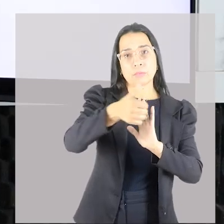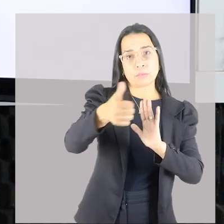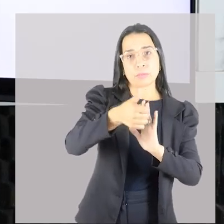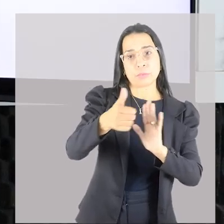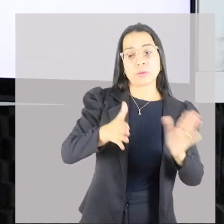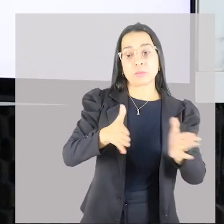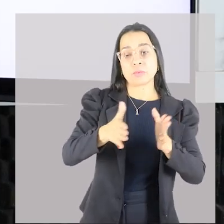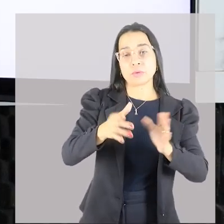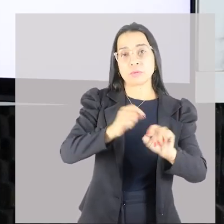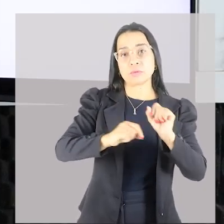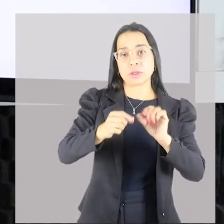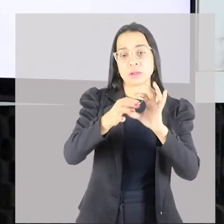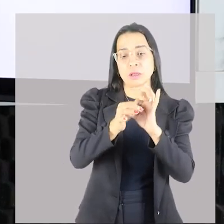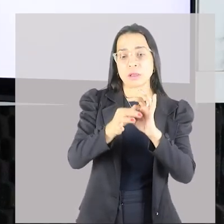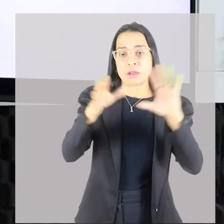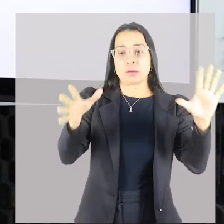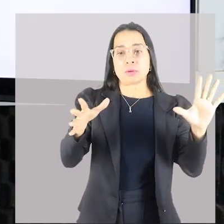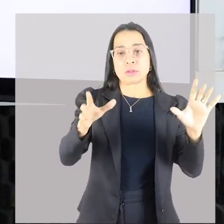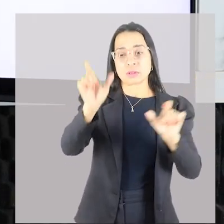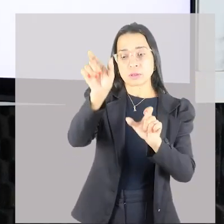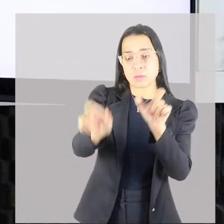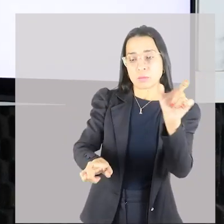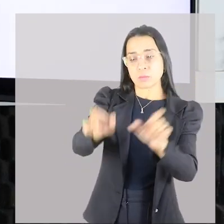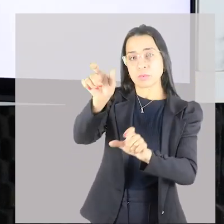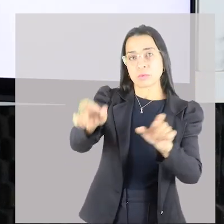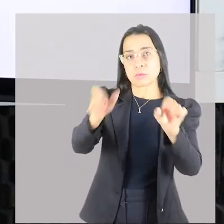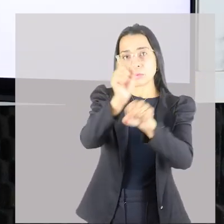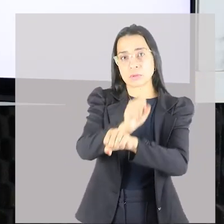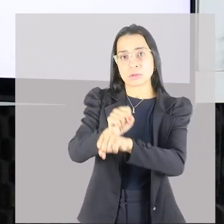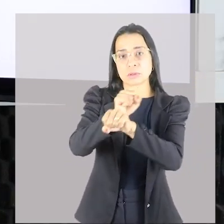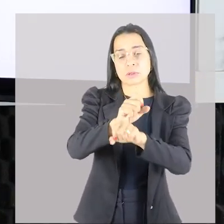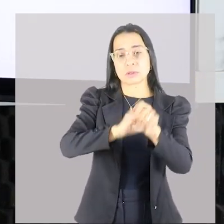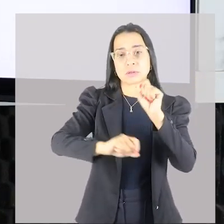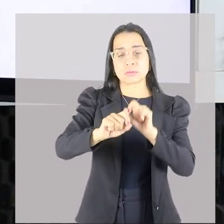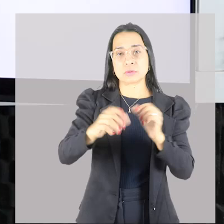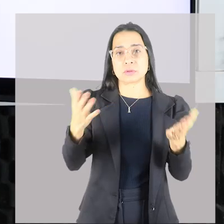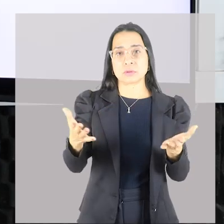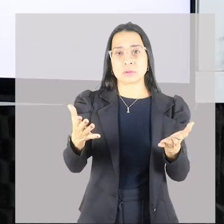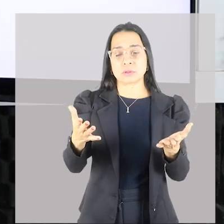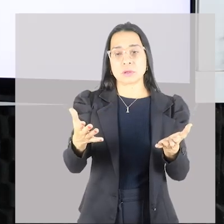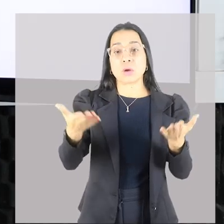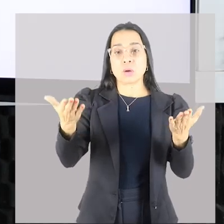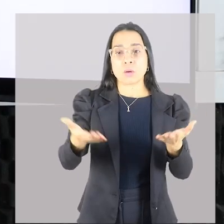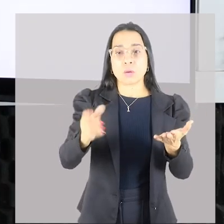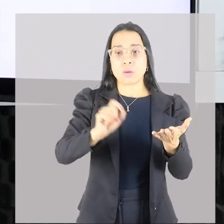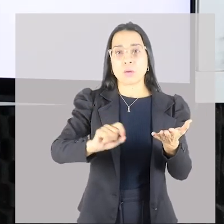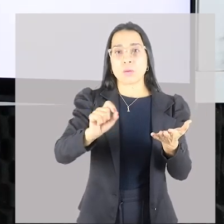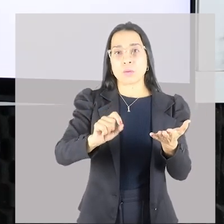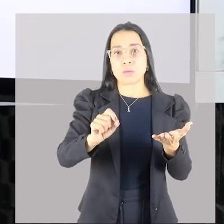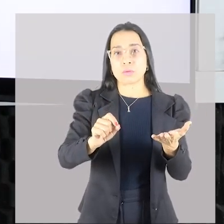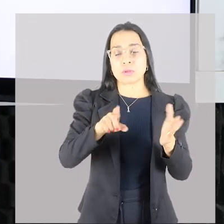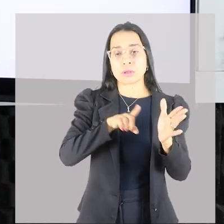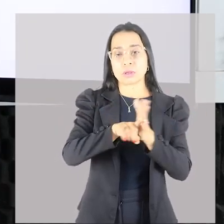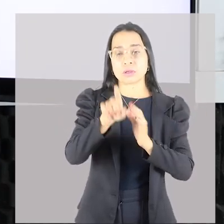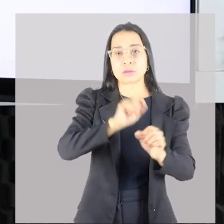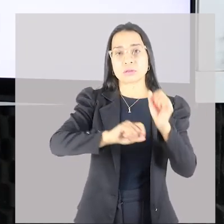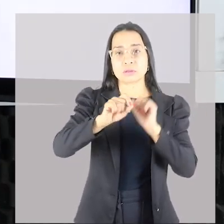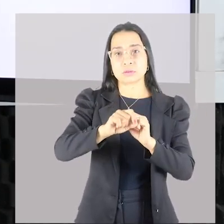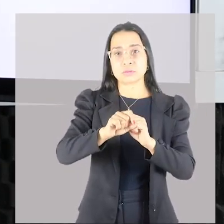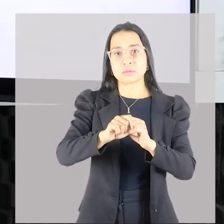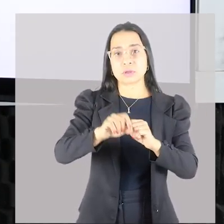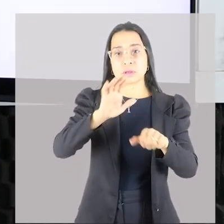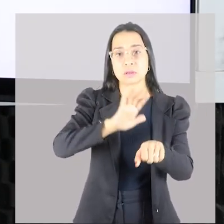dos escravos, né, era a emancipação, o fim da escravidão, hoje em dia já é a questão do racismo,